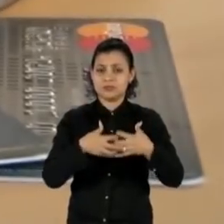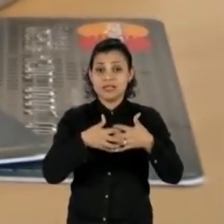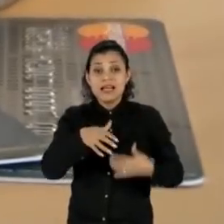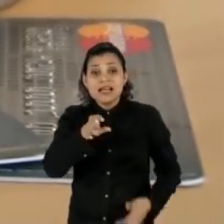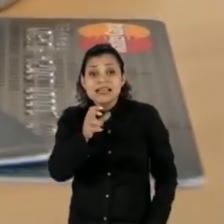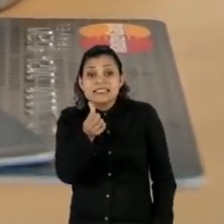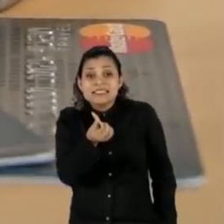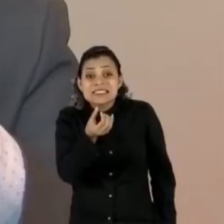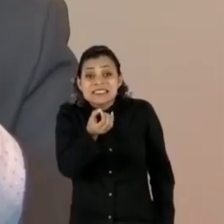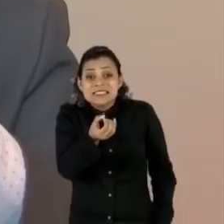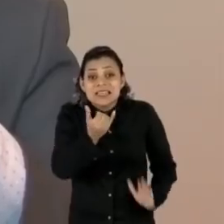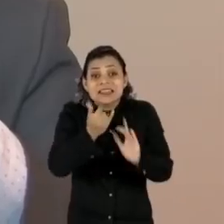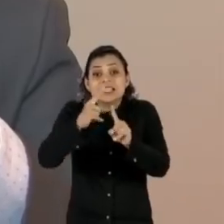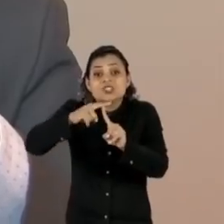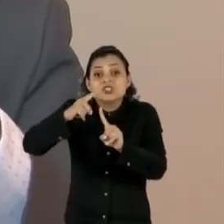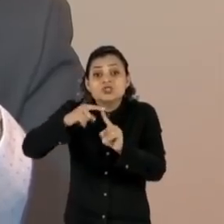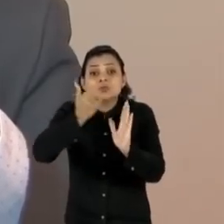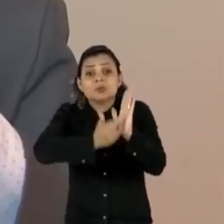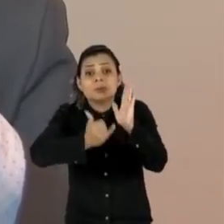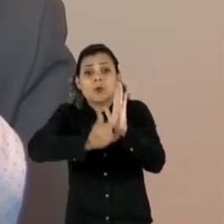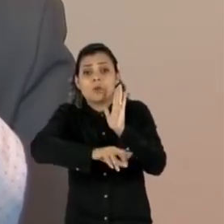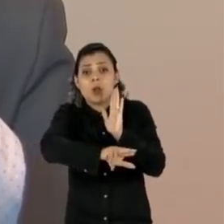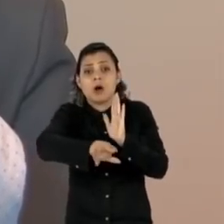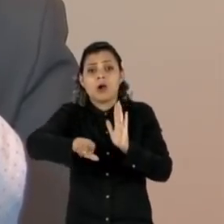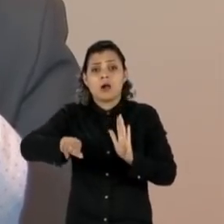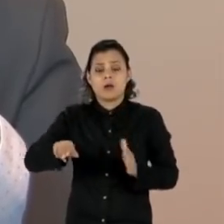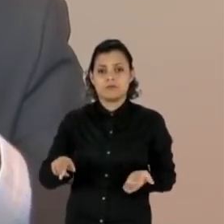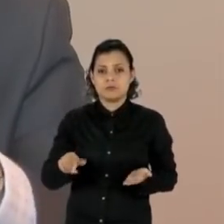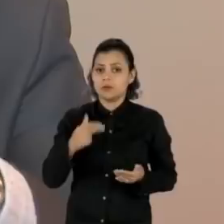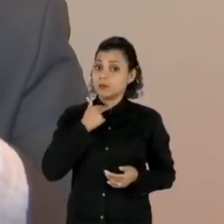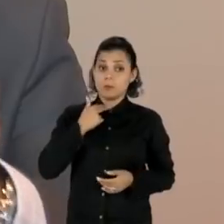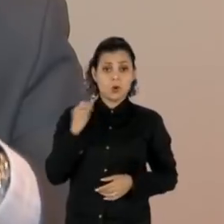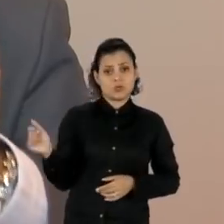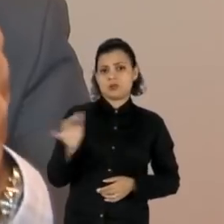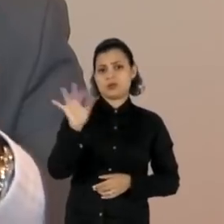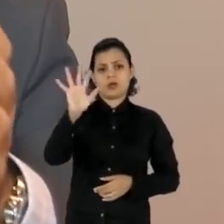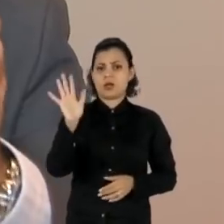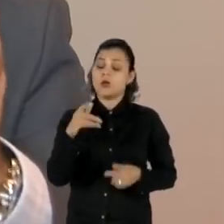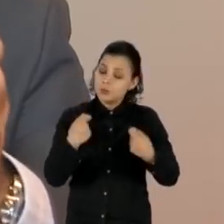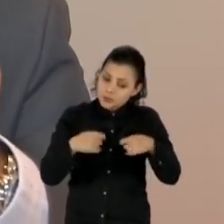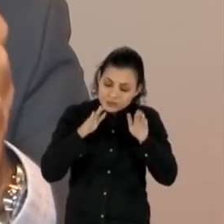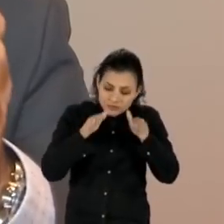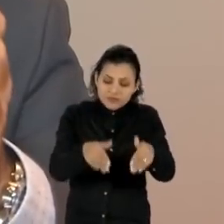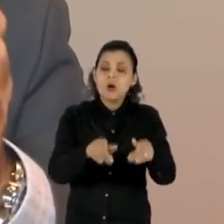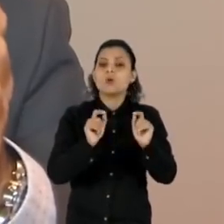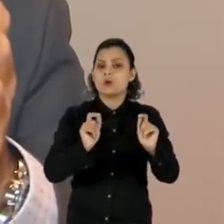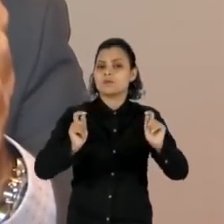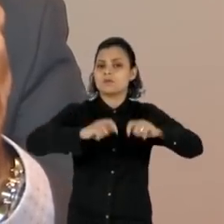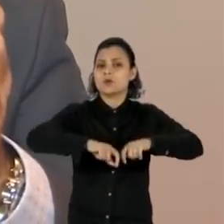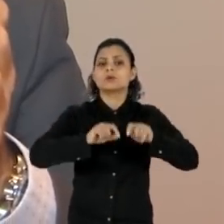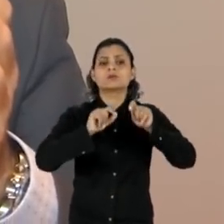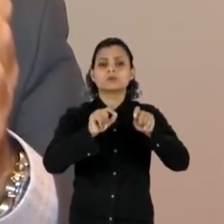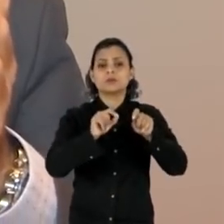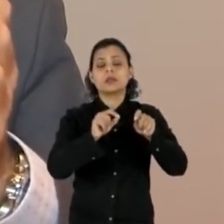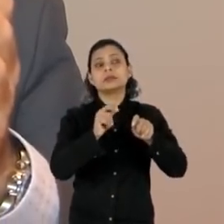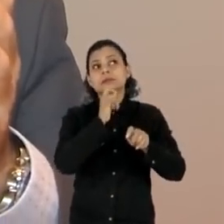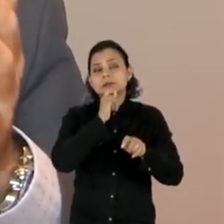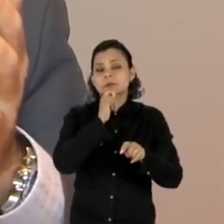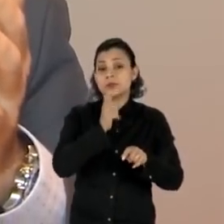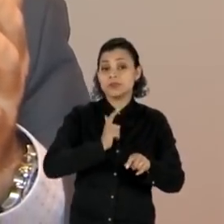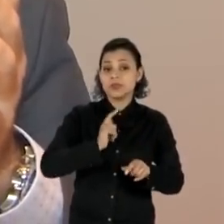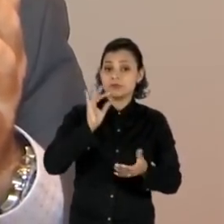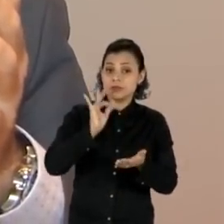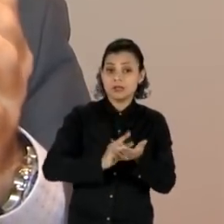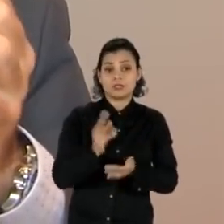60 impostos diferentes o nosso país ele não pode aumentar a carga tributária ele tem que trabalhar ele dentro das possibilidades para dar